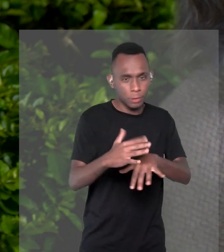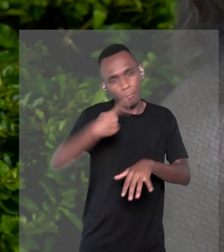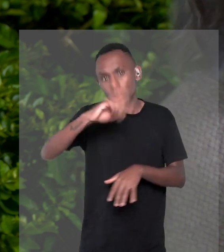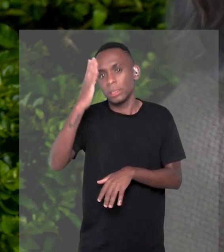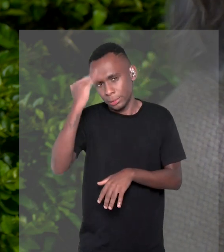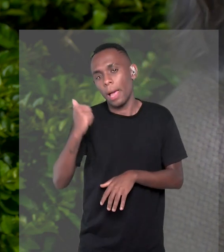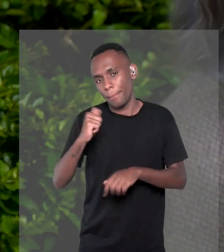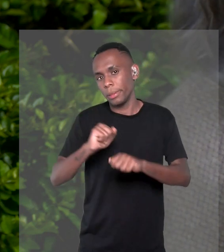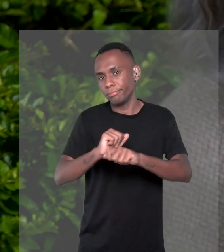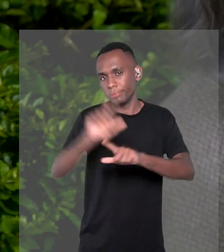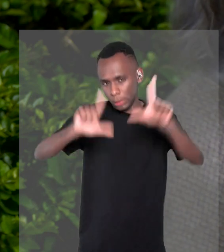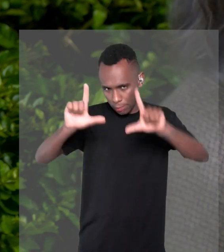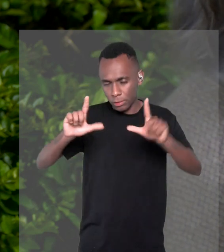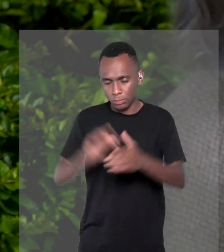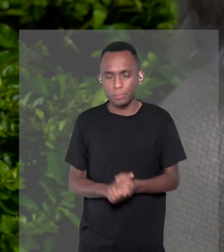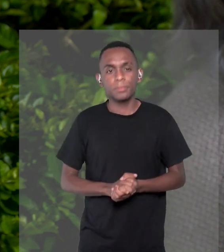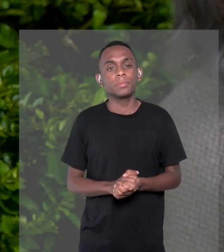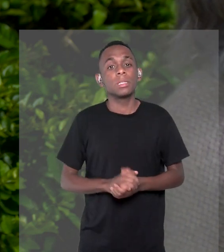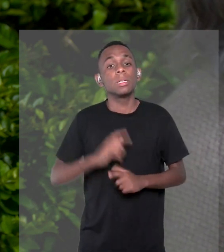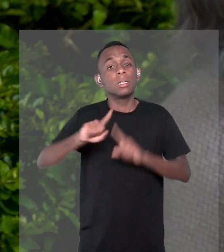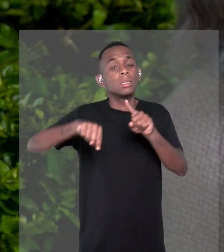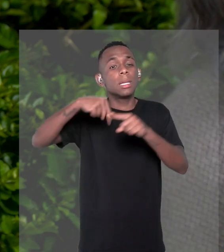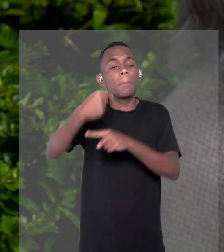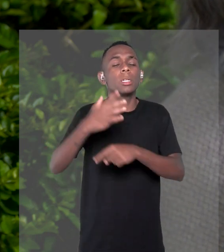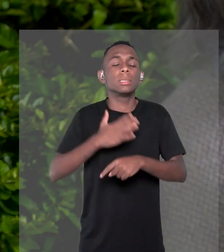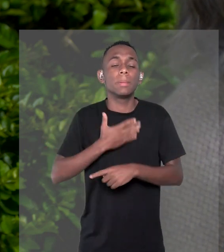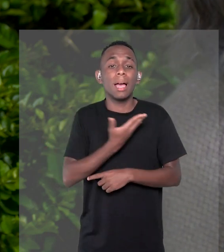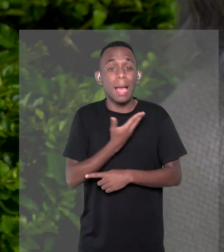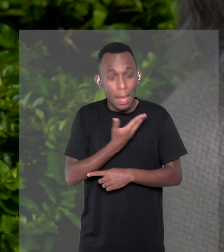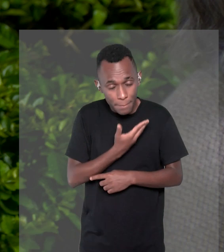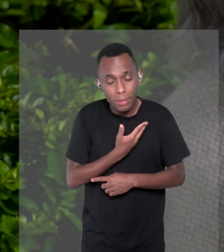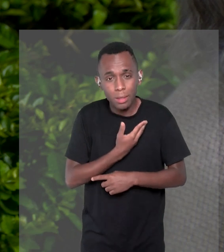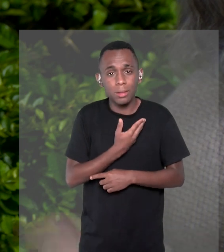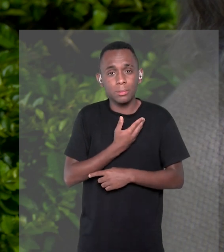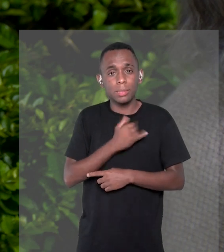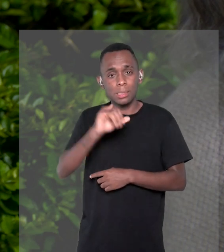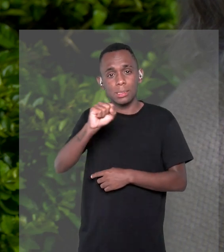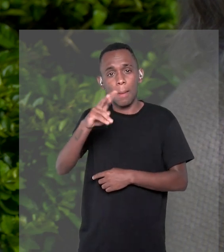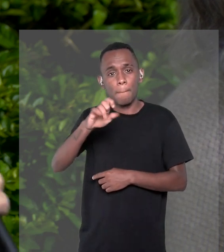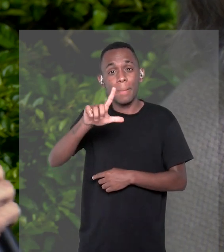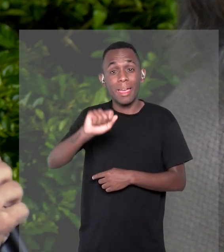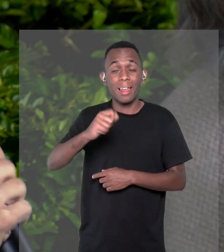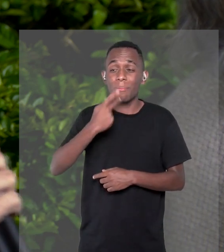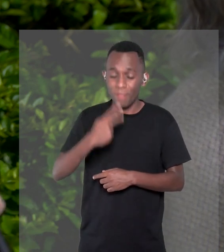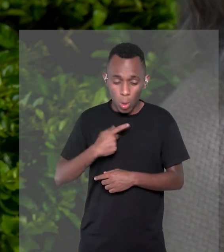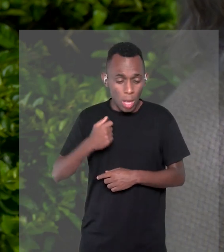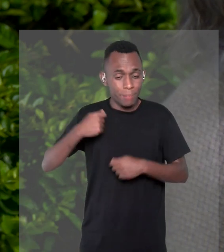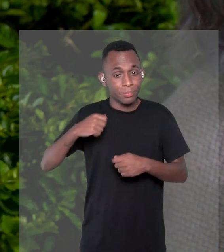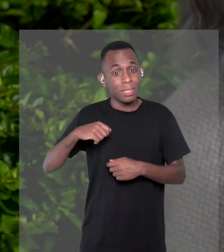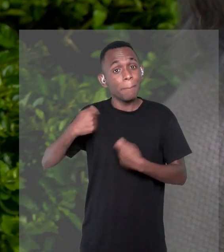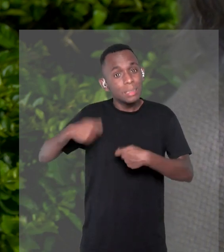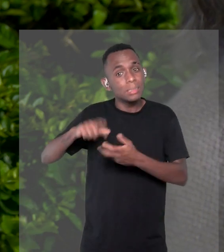fisicamente, no nosso caso, pelos acontecimentos de conhecimento público. Na semana subsequente, uma amiga comum, a